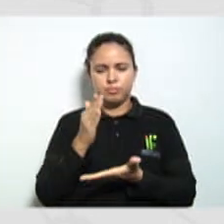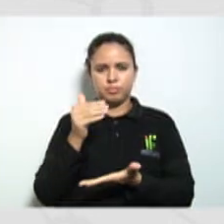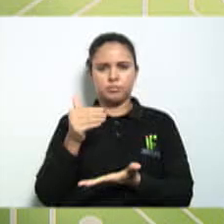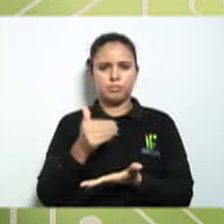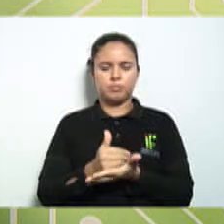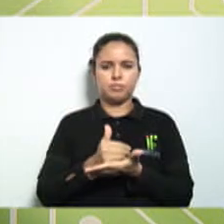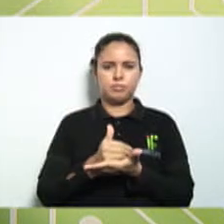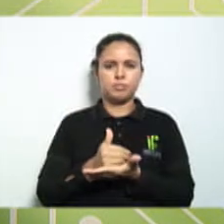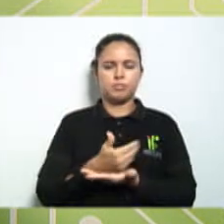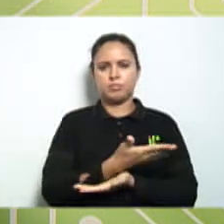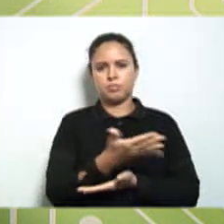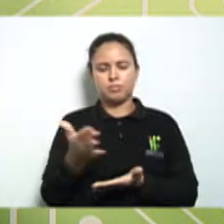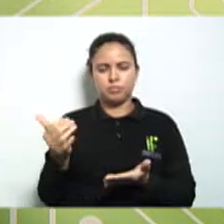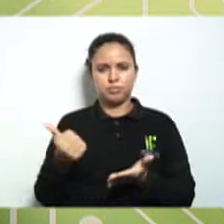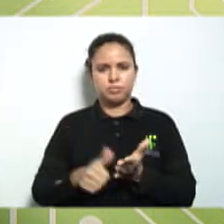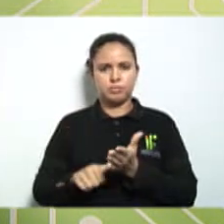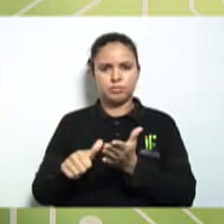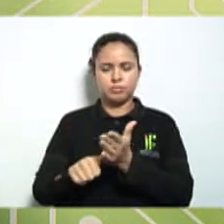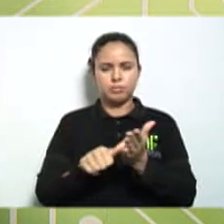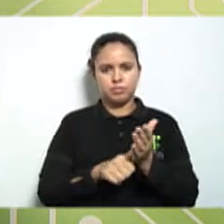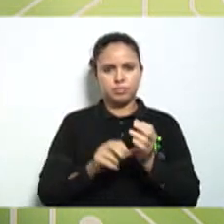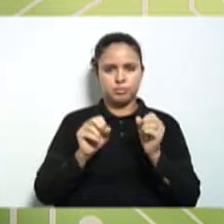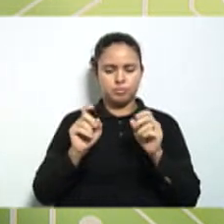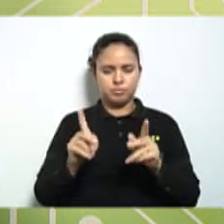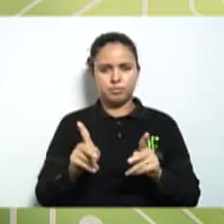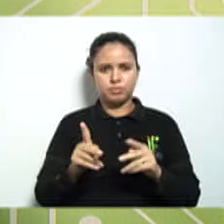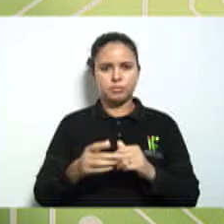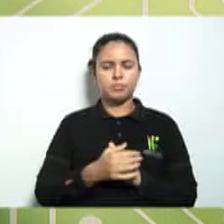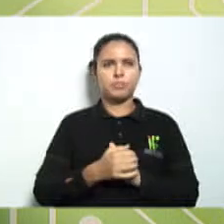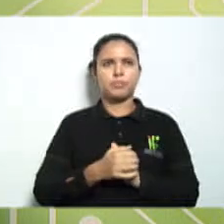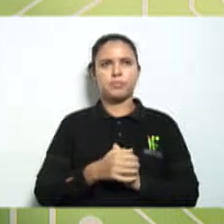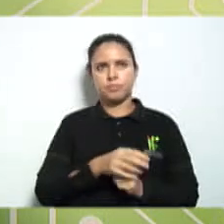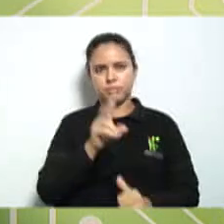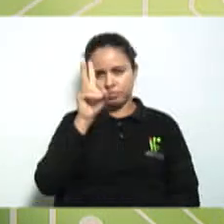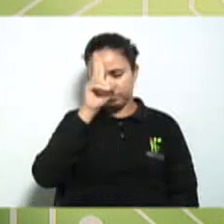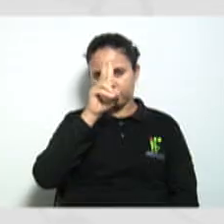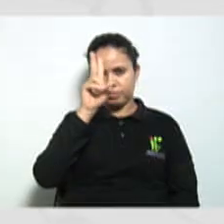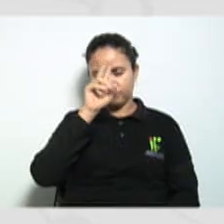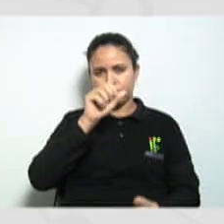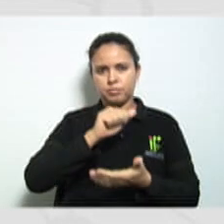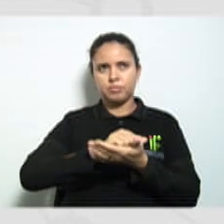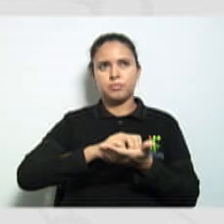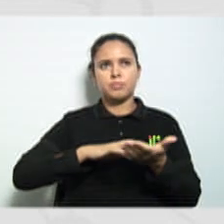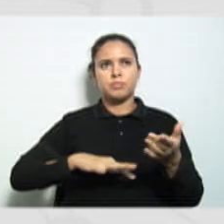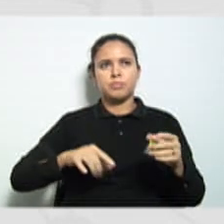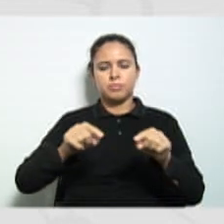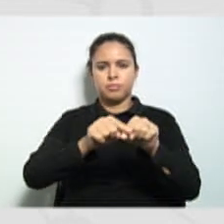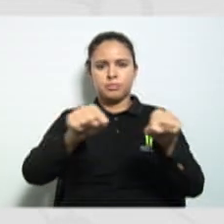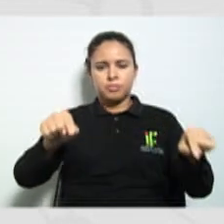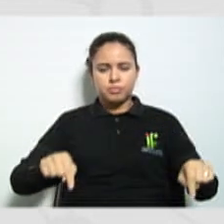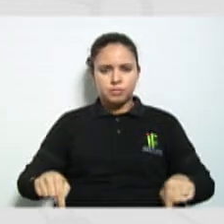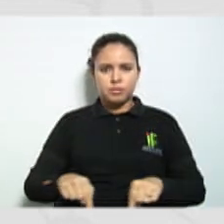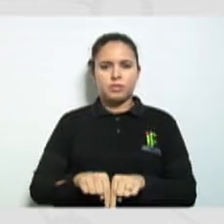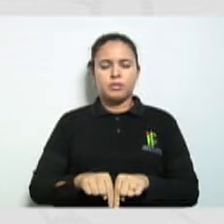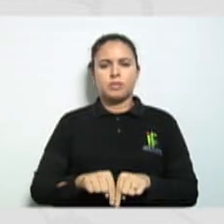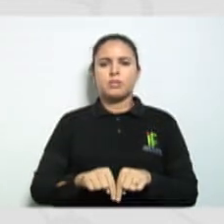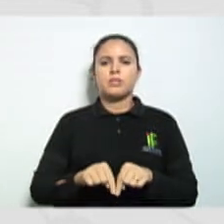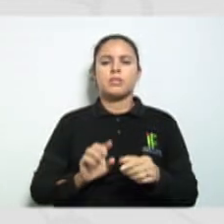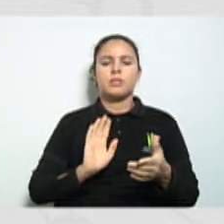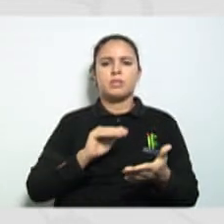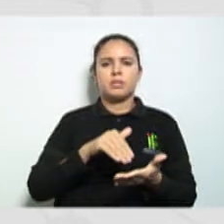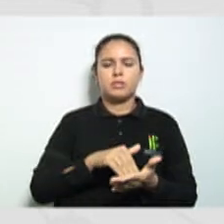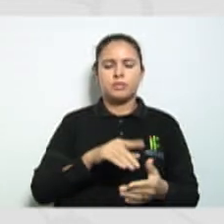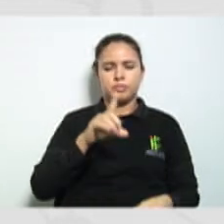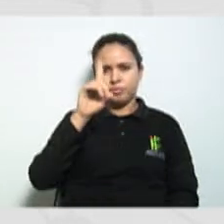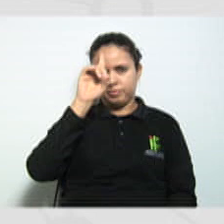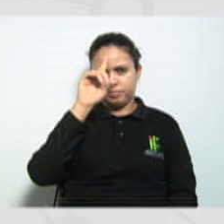rateadas com os cooperados. Ok, alunos? Lembrando só da atividade de percurso, prazo para realização até o